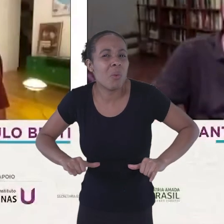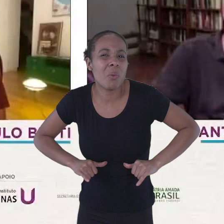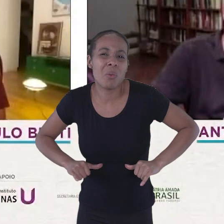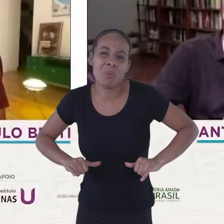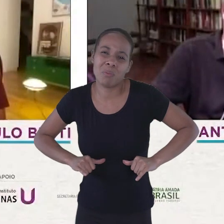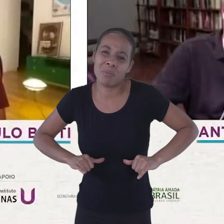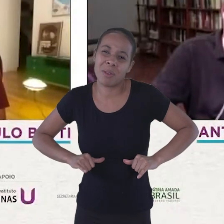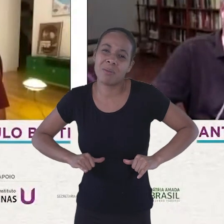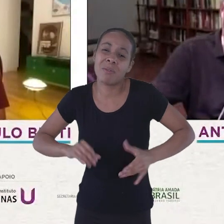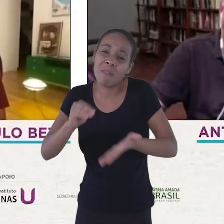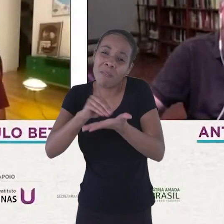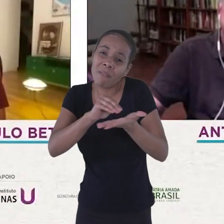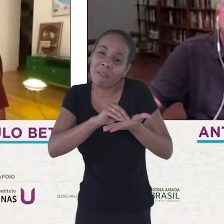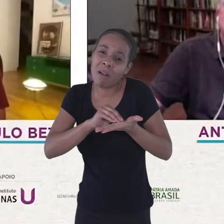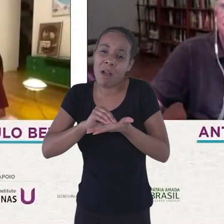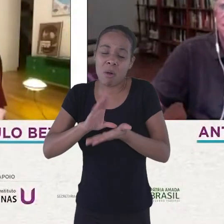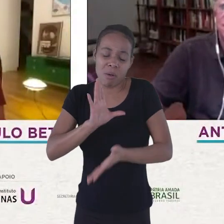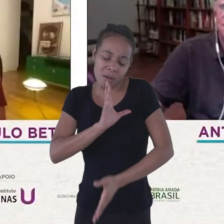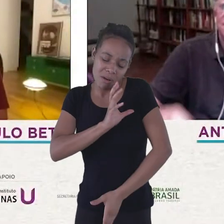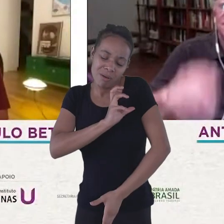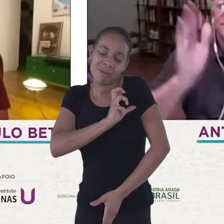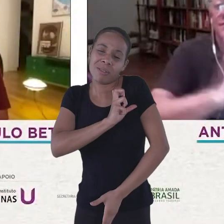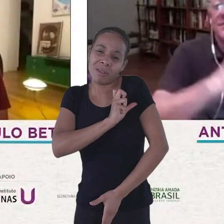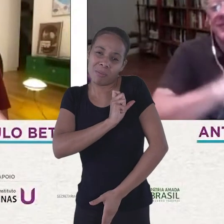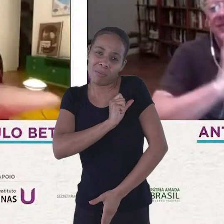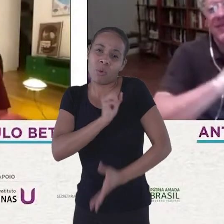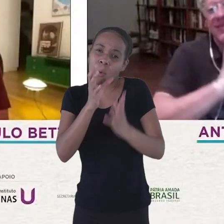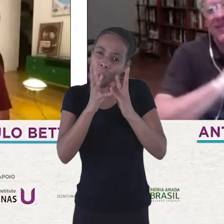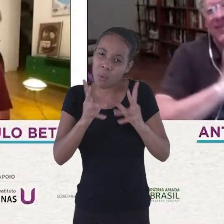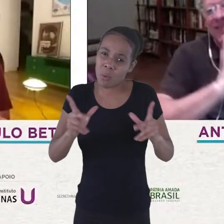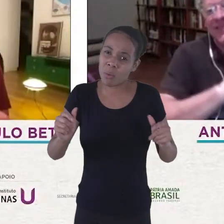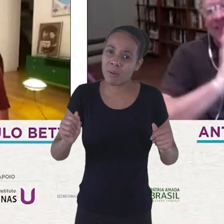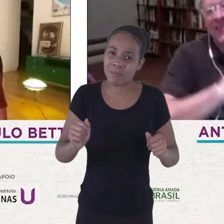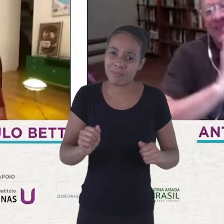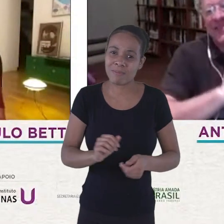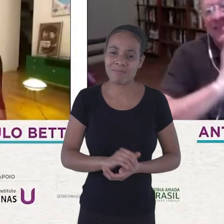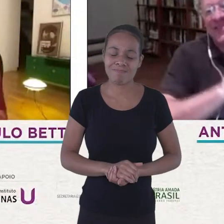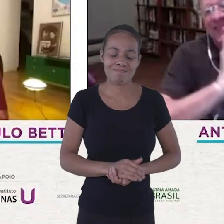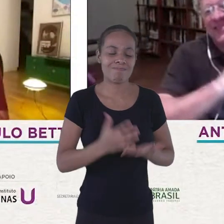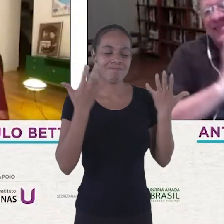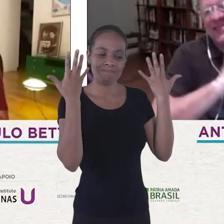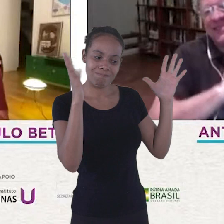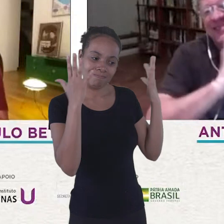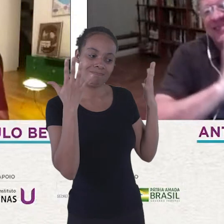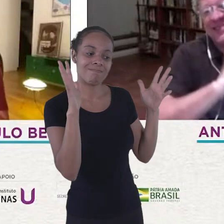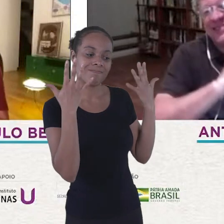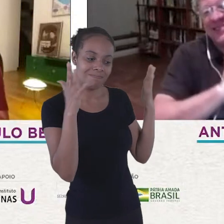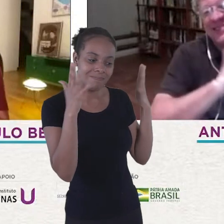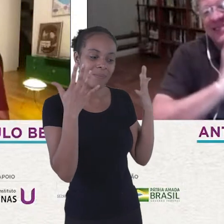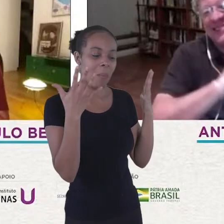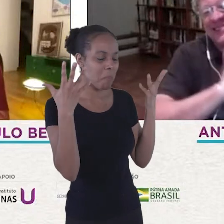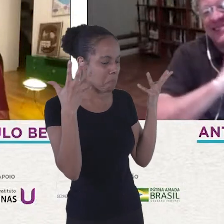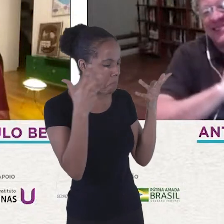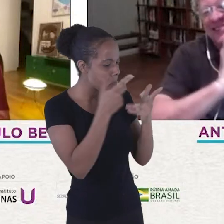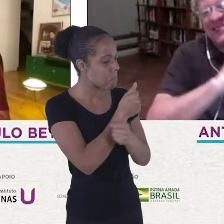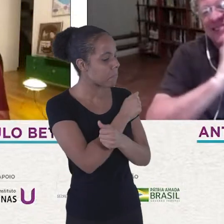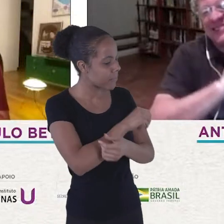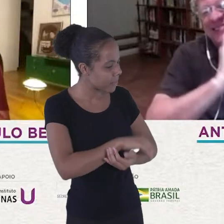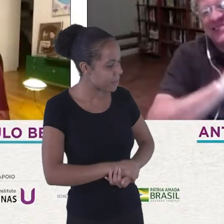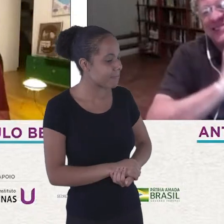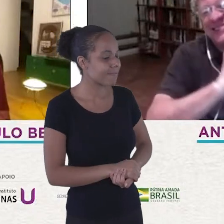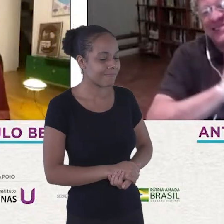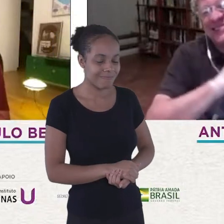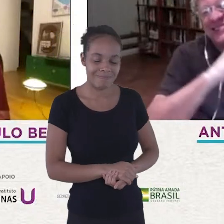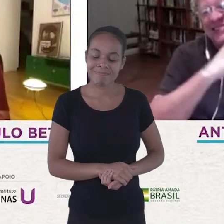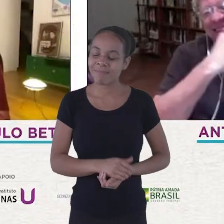compaixão. Bonito. Muito bonito. É Adorei. isso, meu querido amigo. Eu